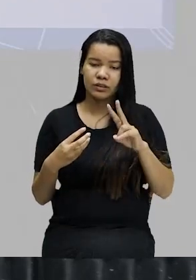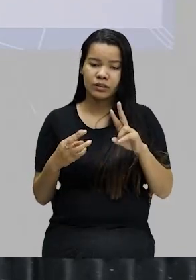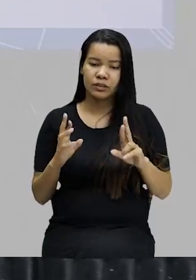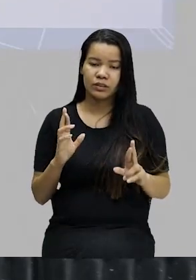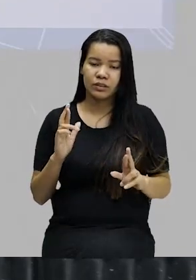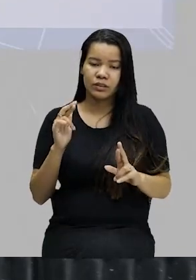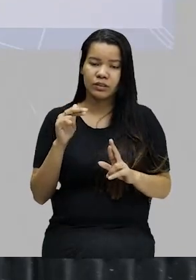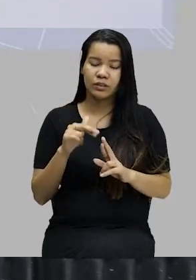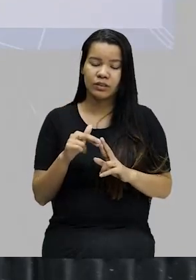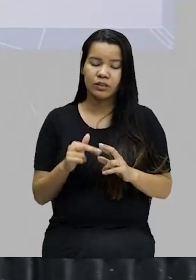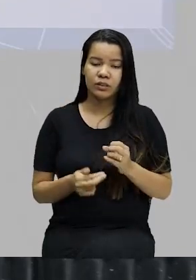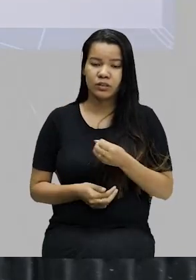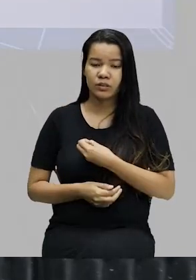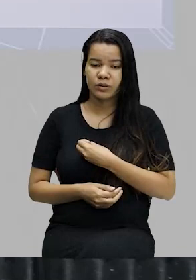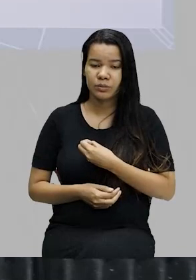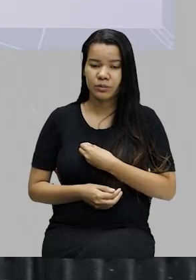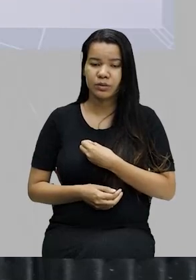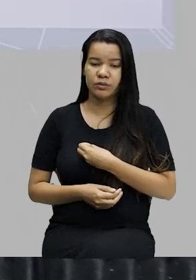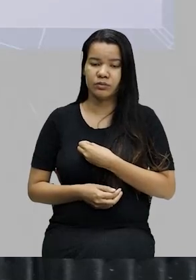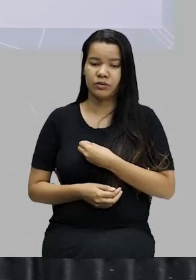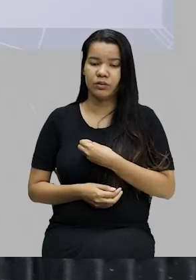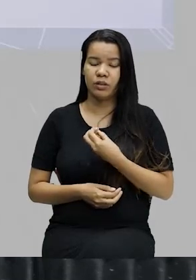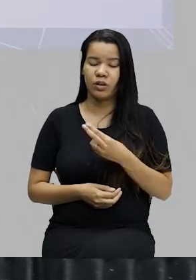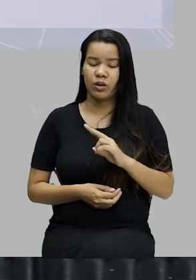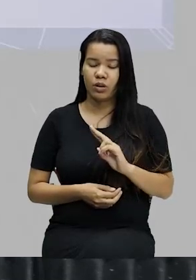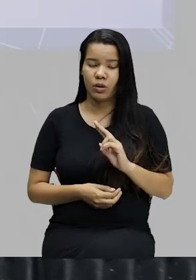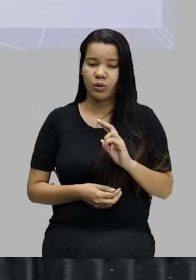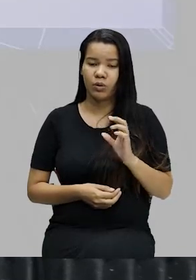número de Avogadro ou constante de